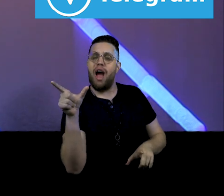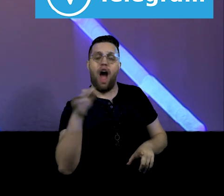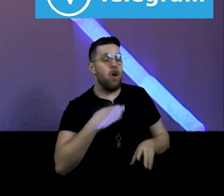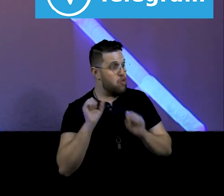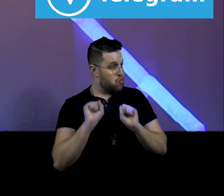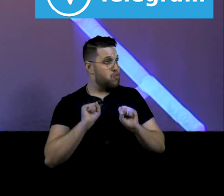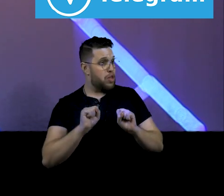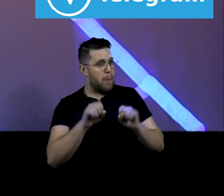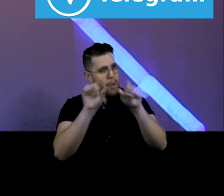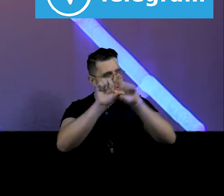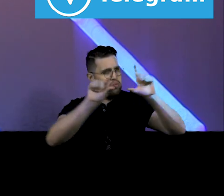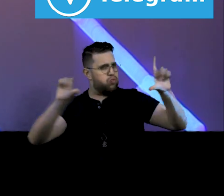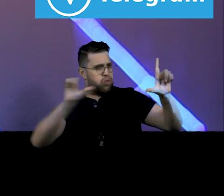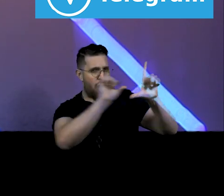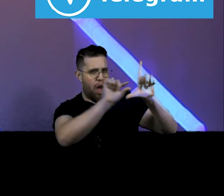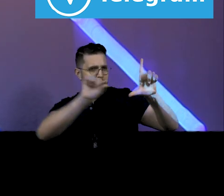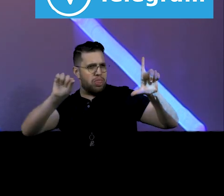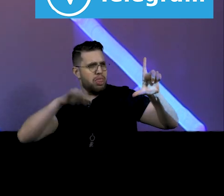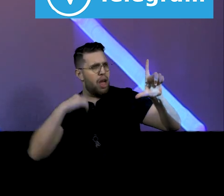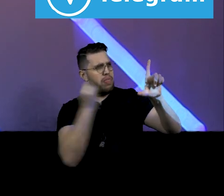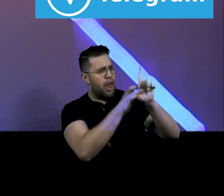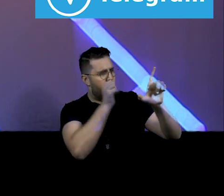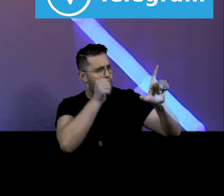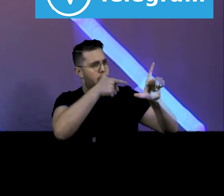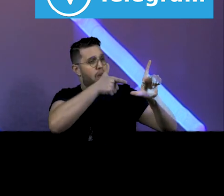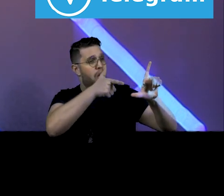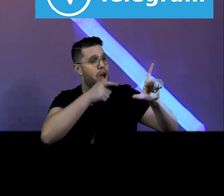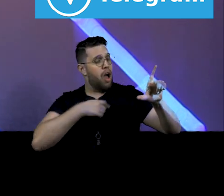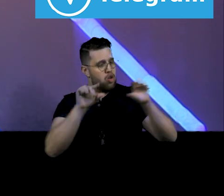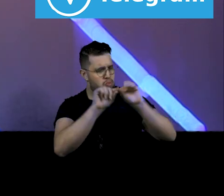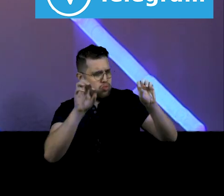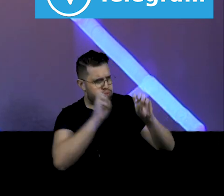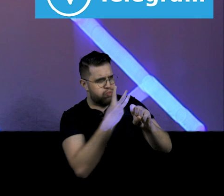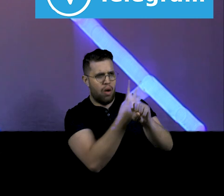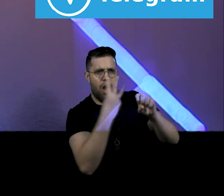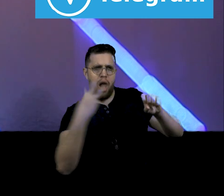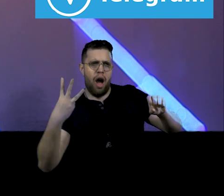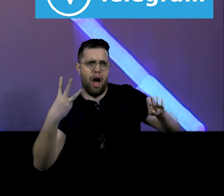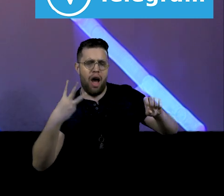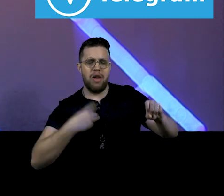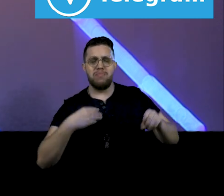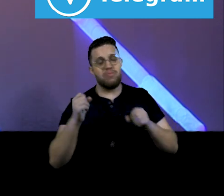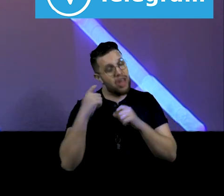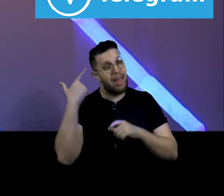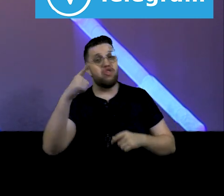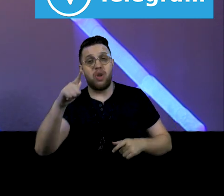Telegram. Você pode acessar através do QR Code que está aparecendo na sua tela ou do link na descrição desse vídeo.